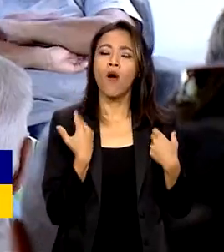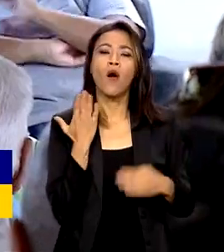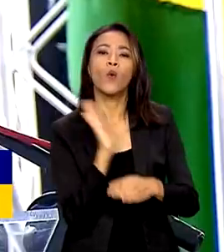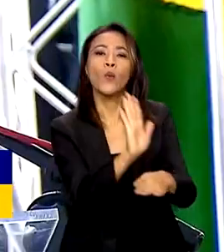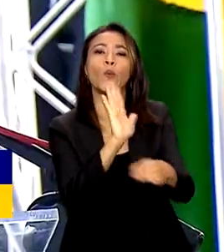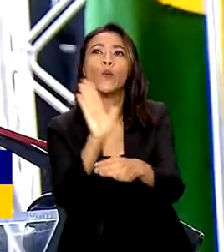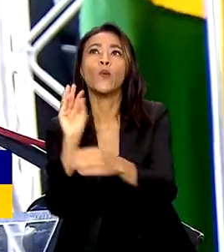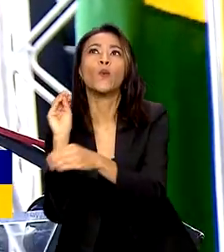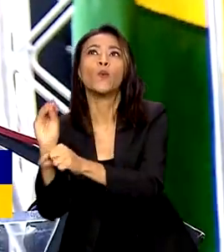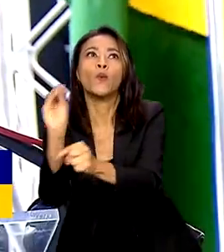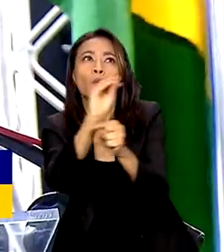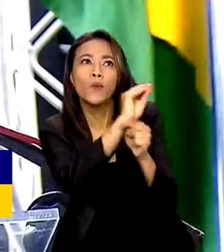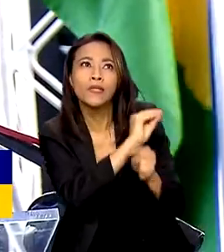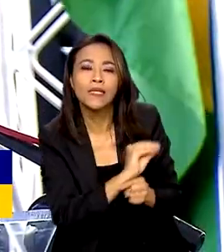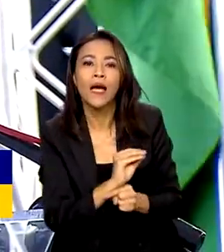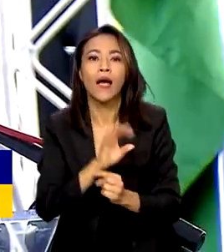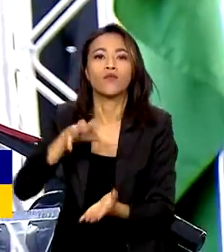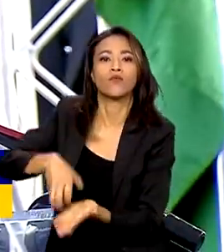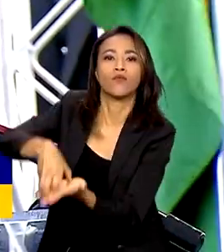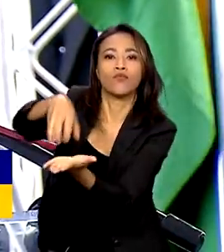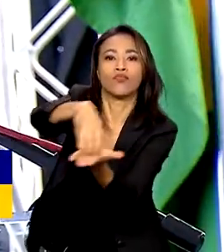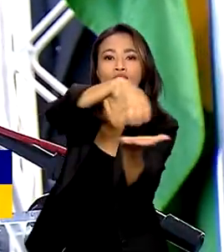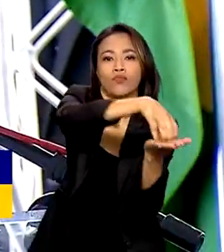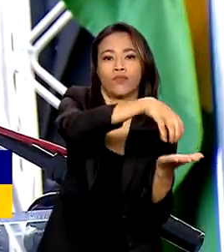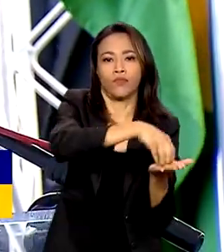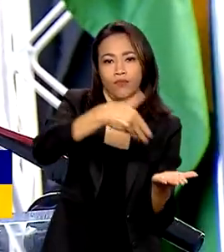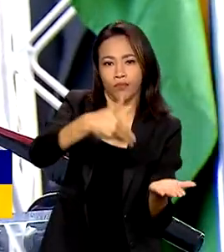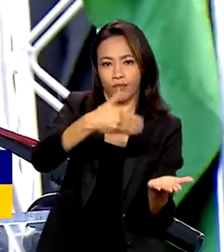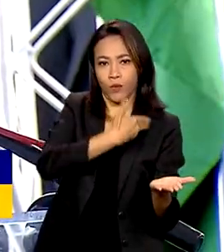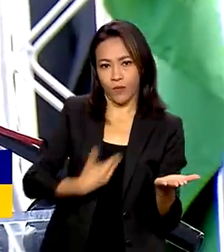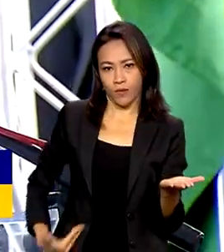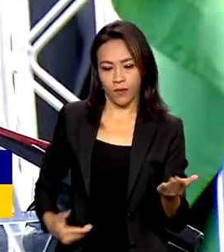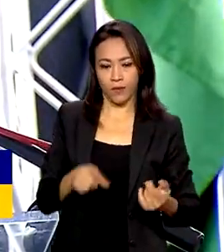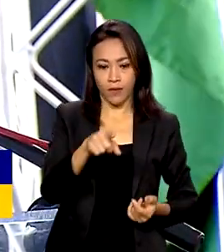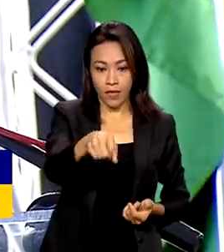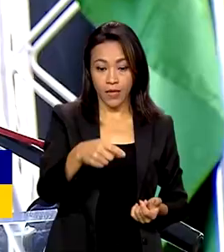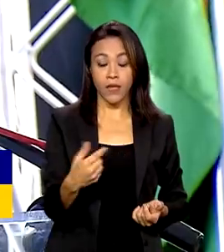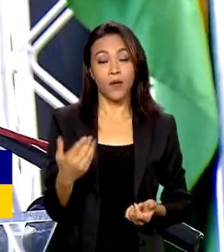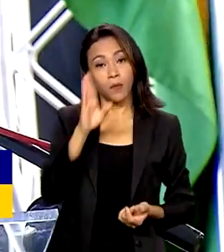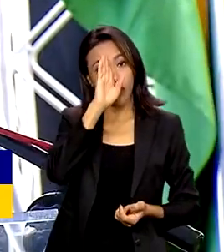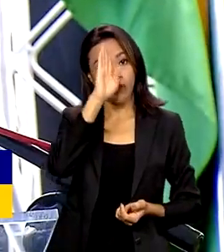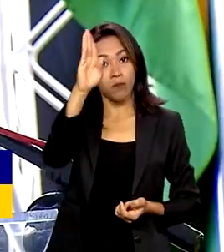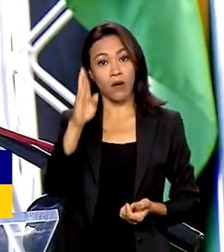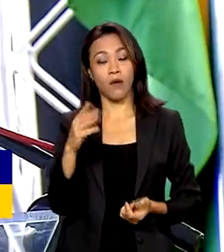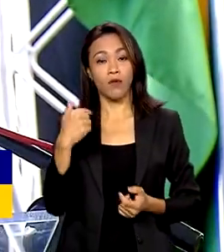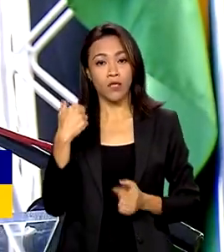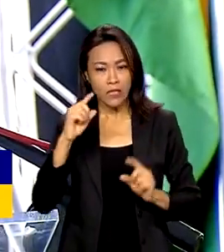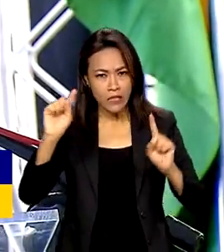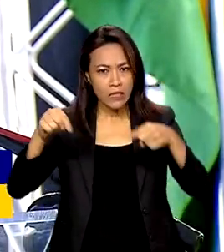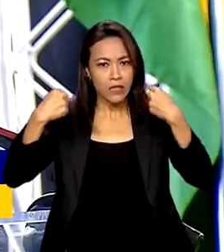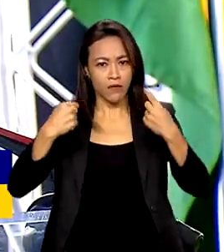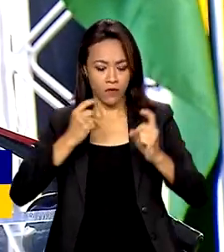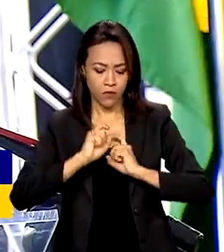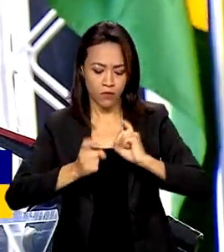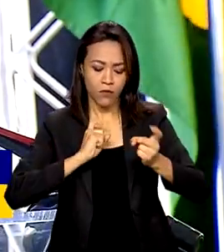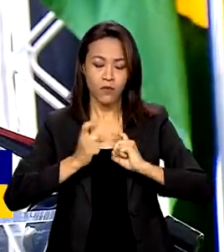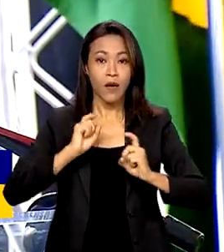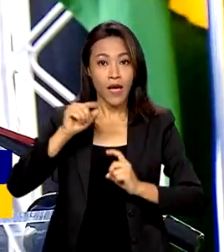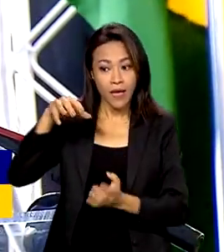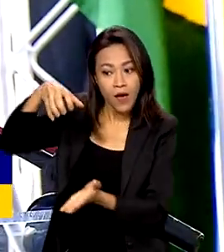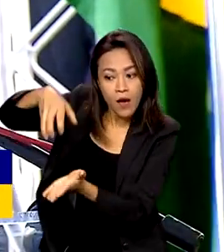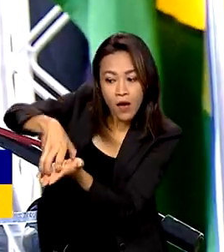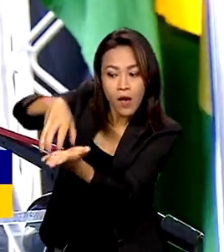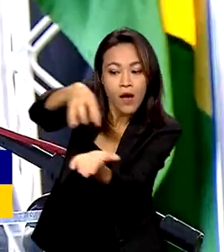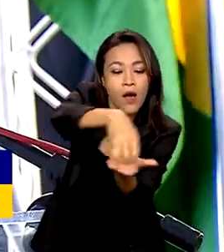conservação nosso desafio e prioridade dessa gestão é aproximar as unidades de conservação